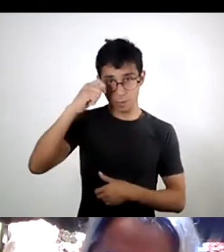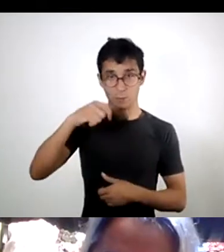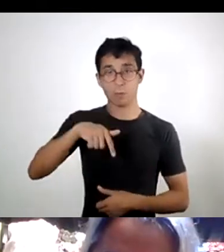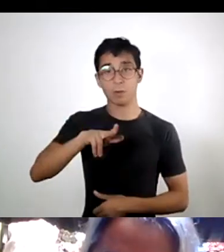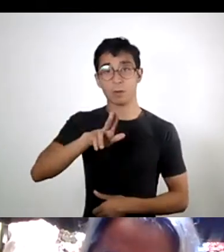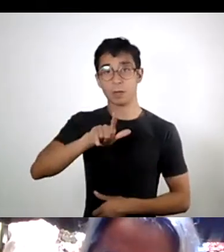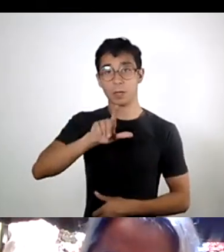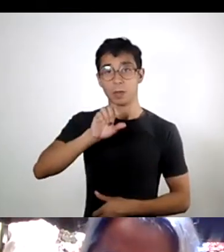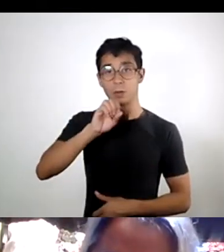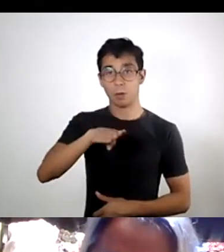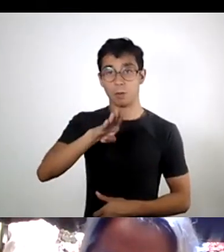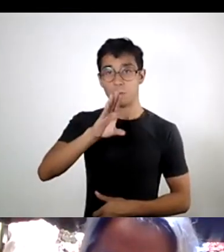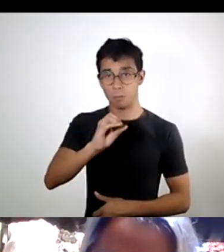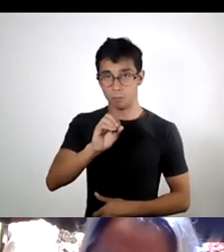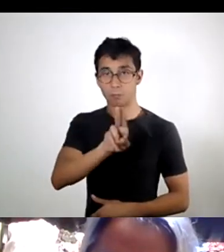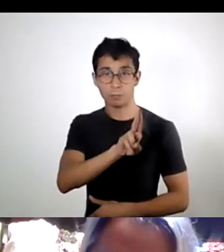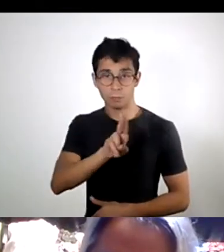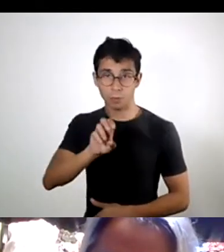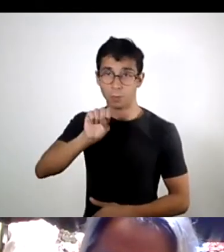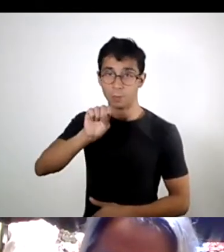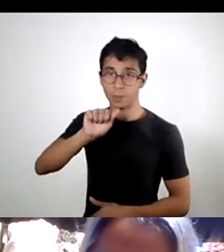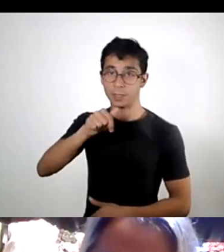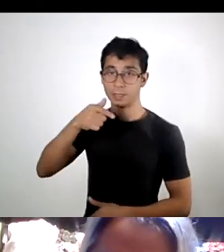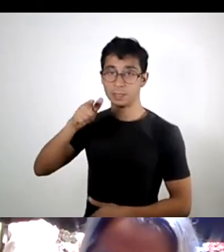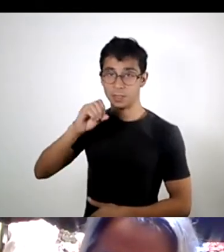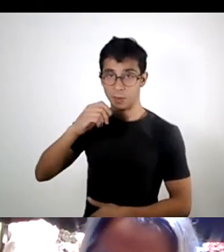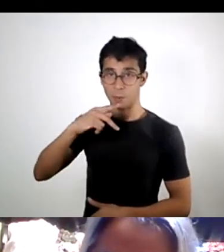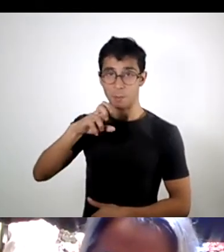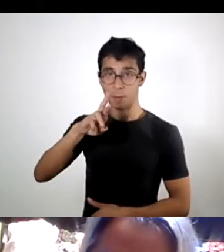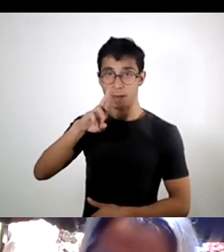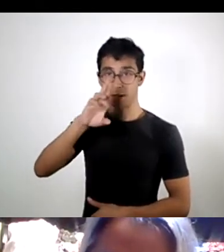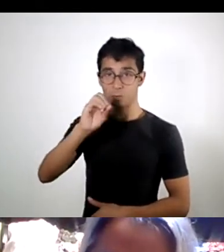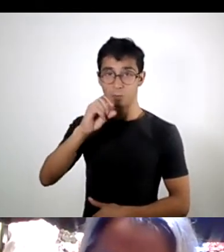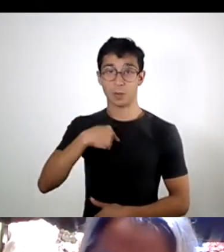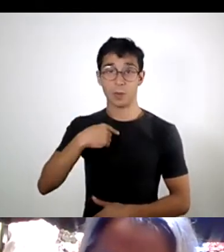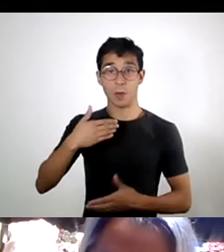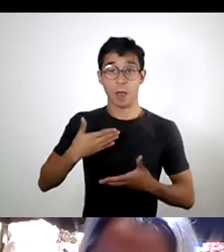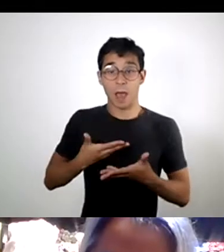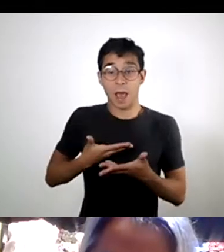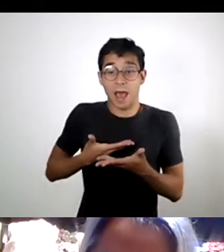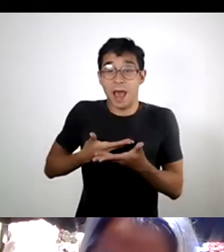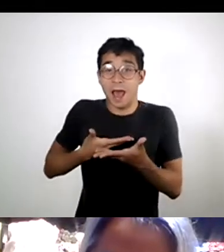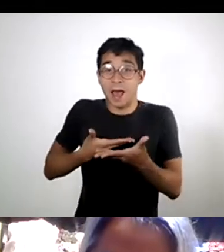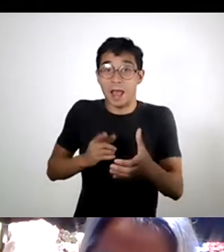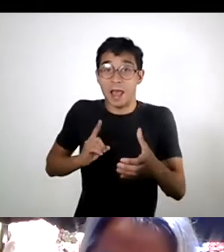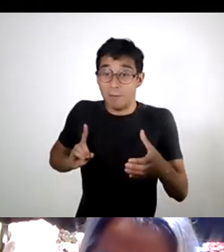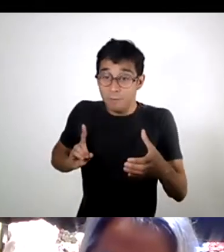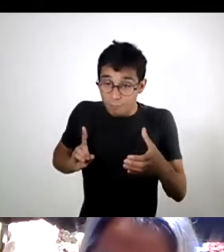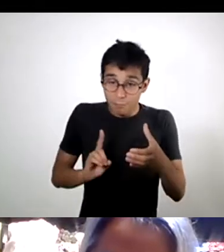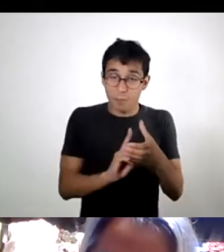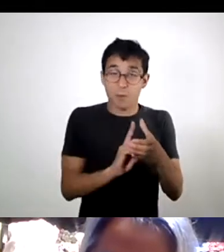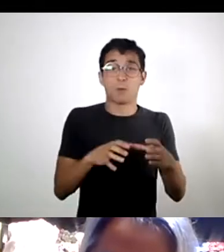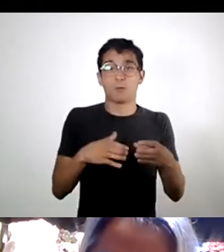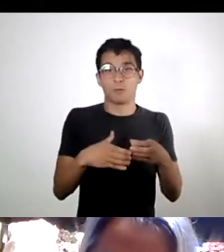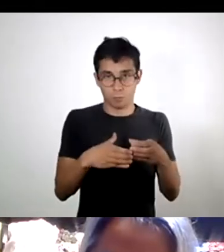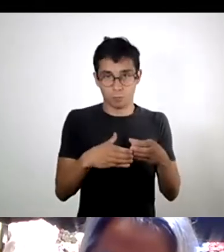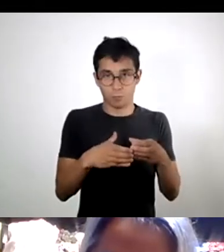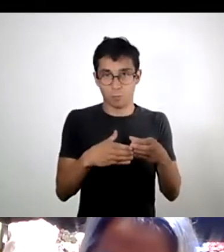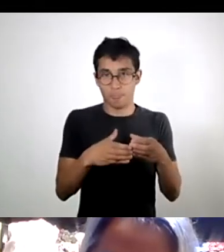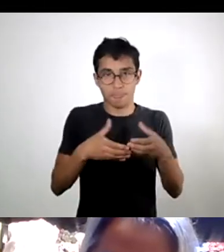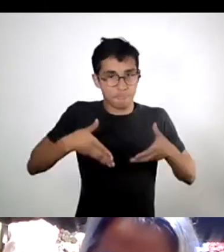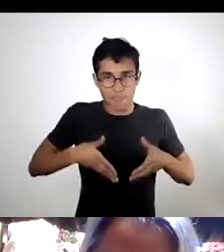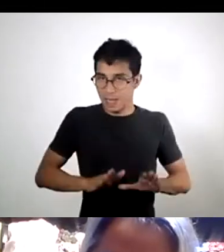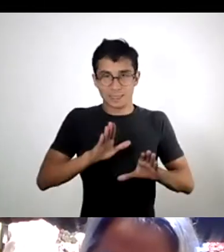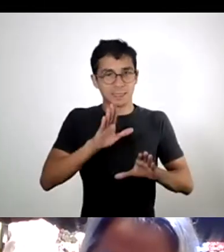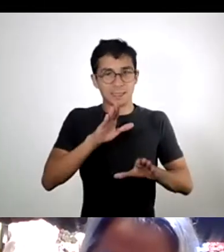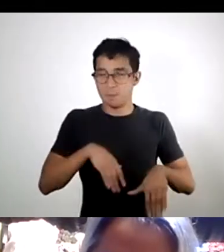a gente usa esse termo do aquilombar-se, né? E o aquilombar-se é militar também, né? É poder